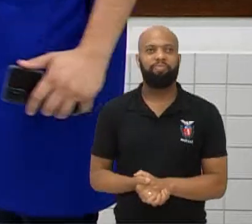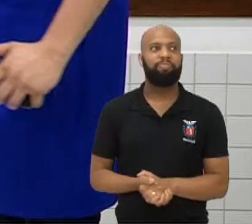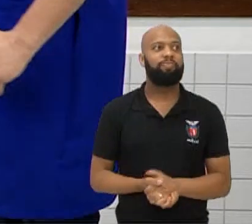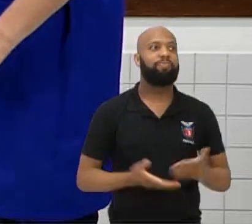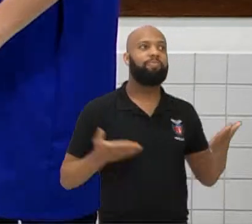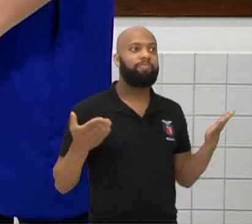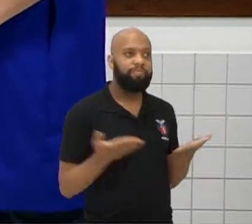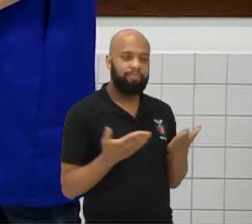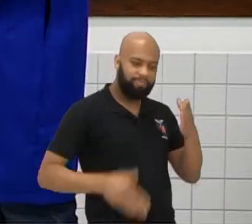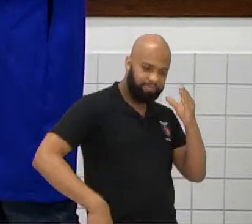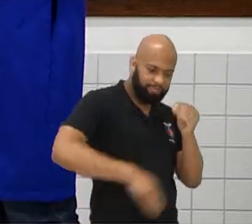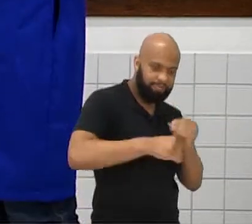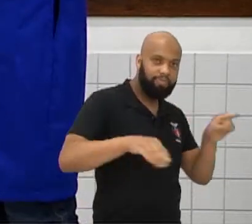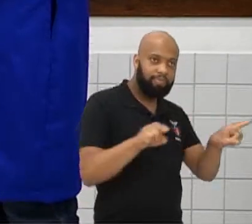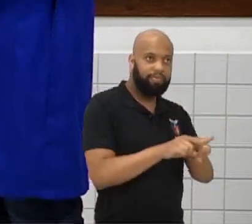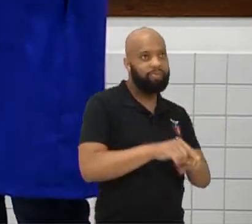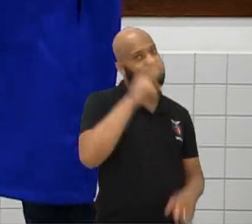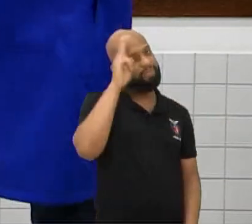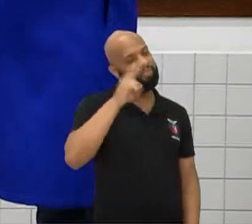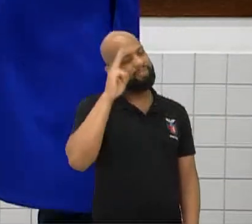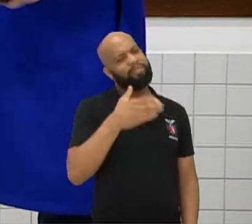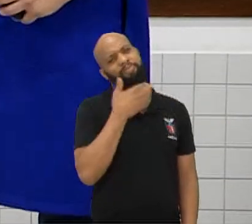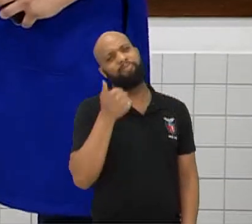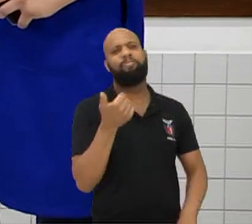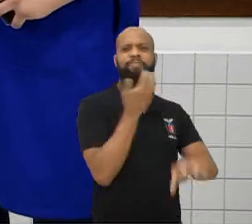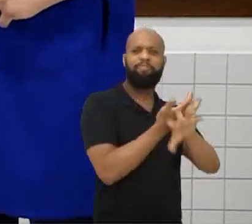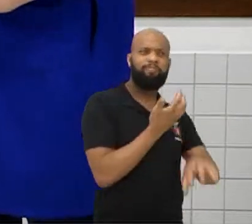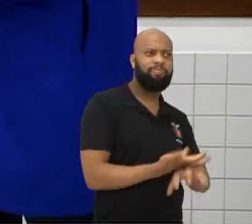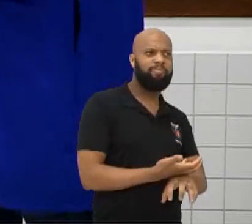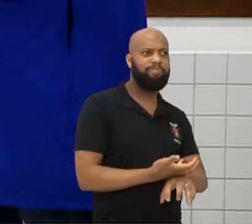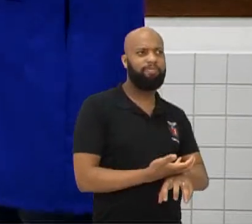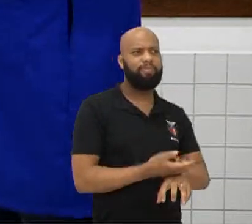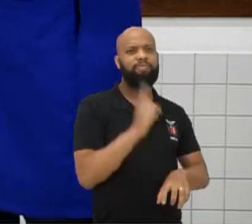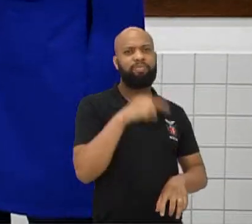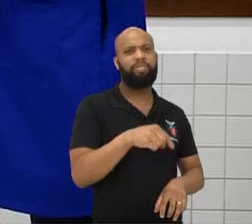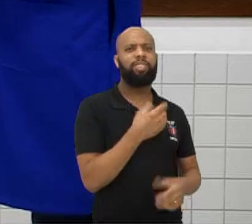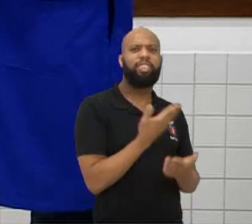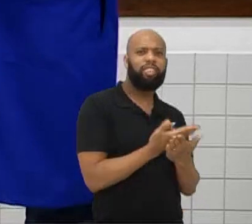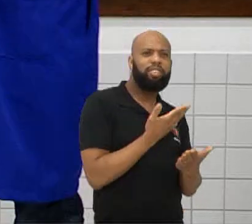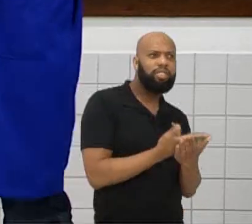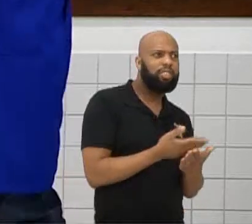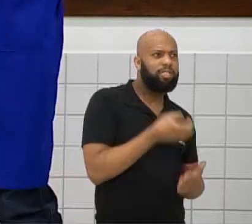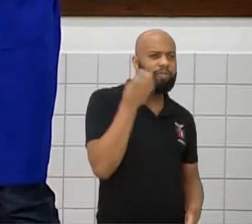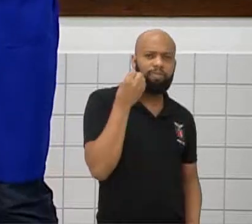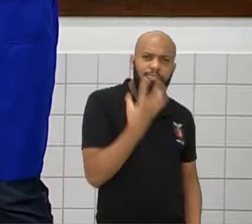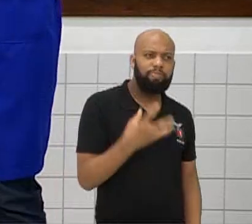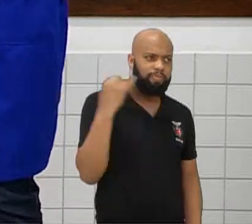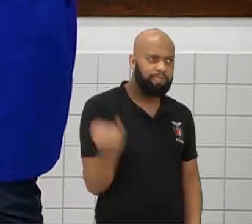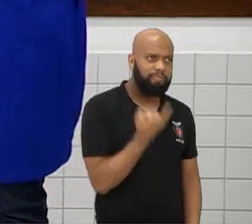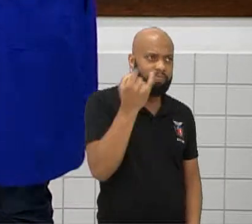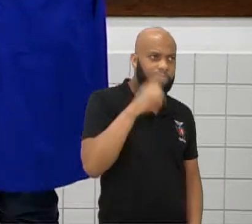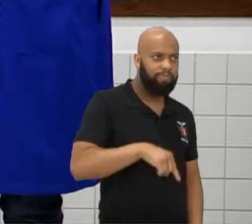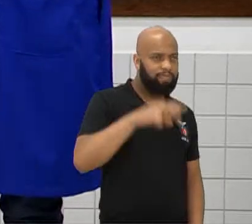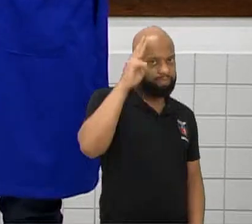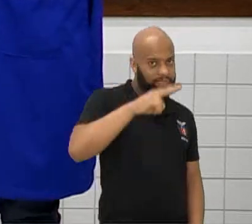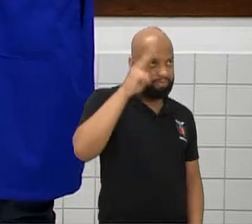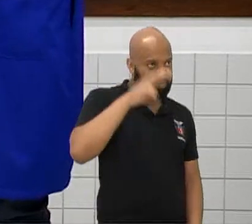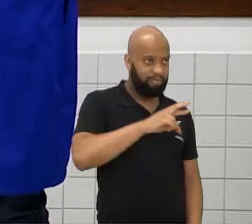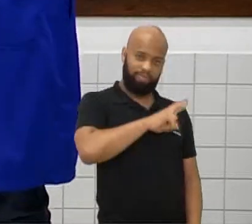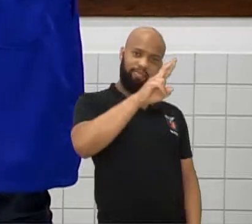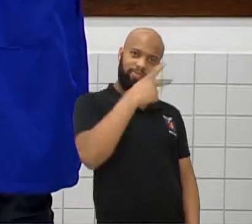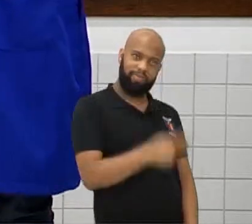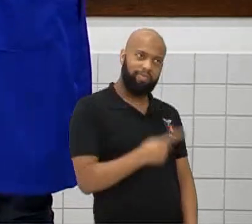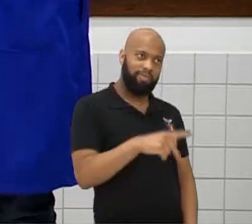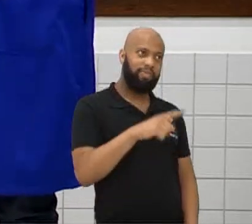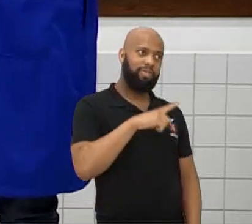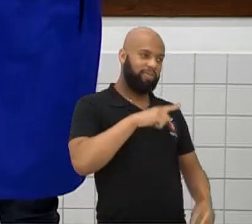e complementando, né? História é a melhor matéria que tem. Claro. As duas matérias importantes é história e ensino religioso, sabia? Opa. São as duas únicas matérias que dão feriado nesse